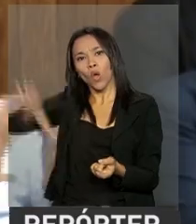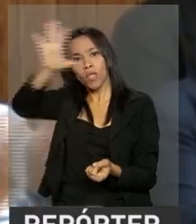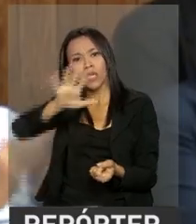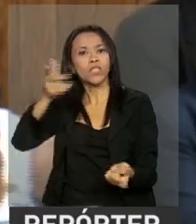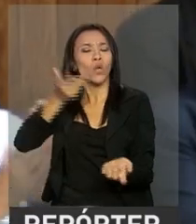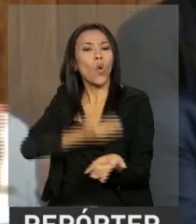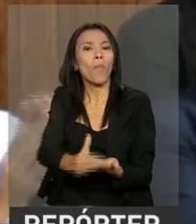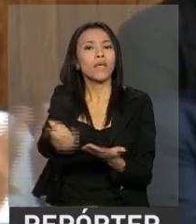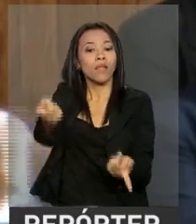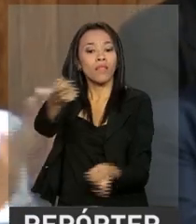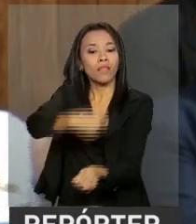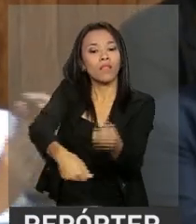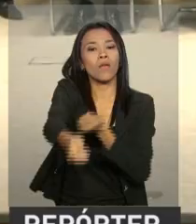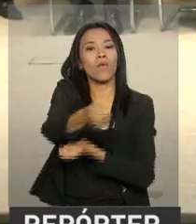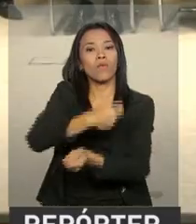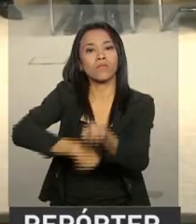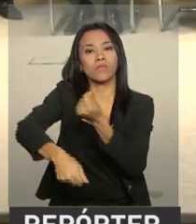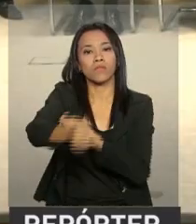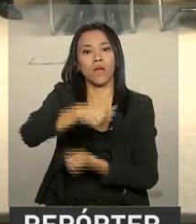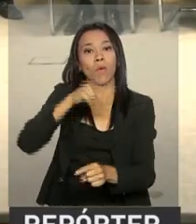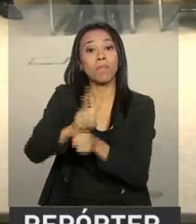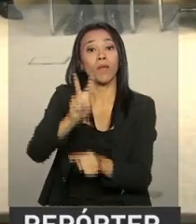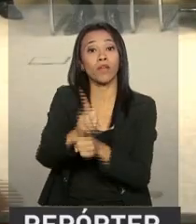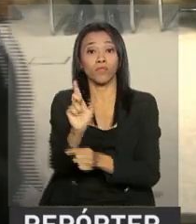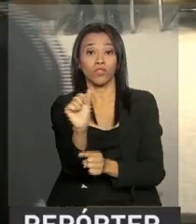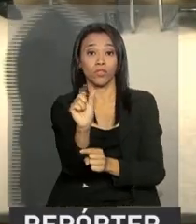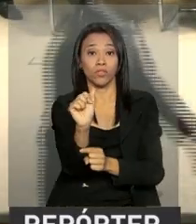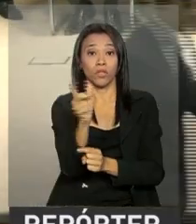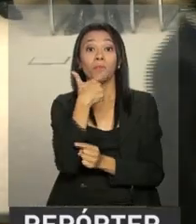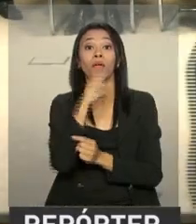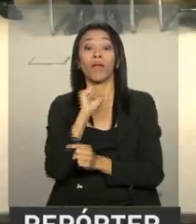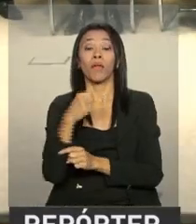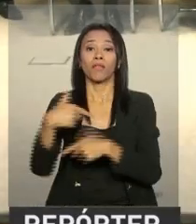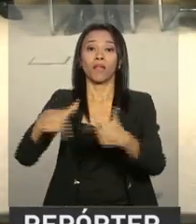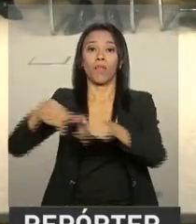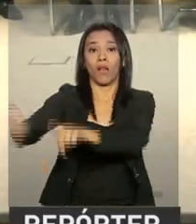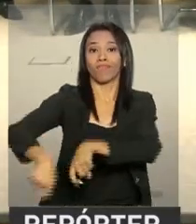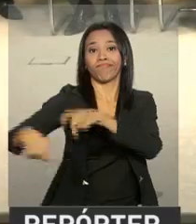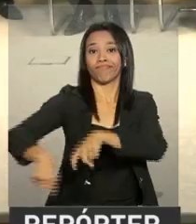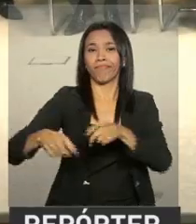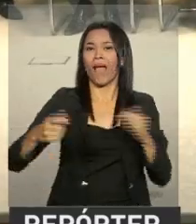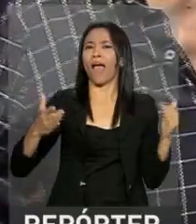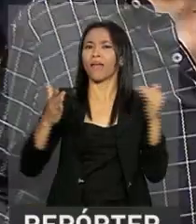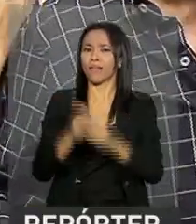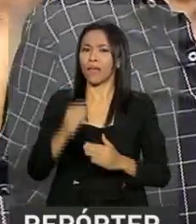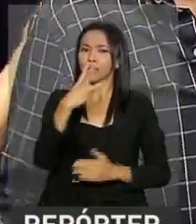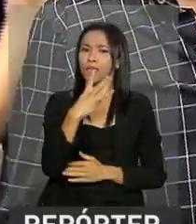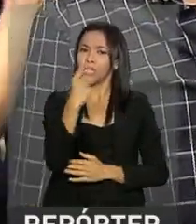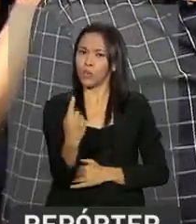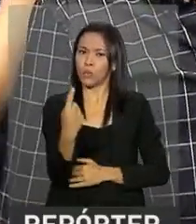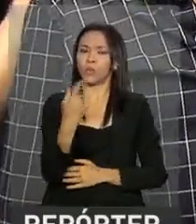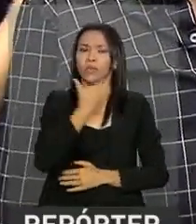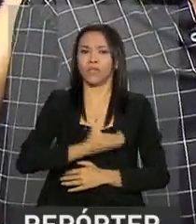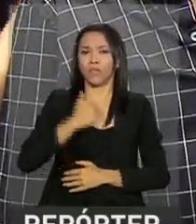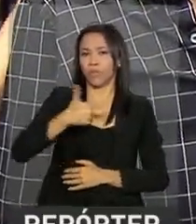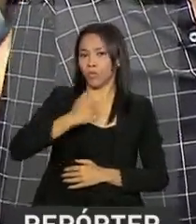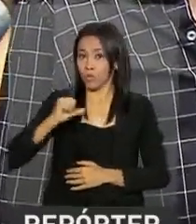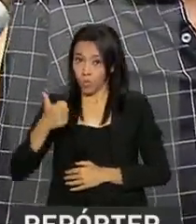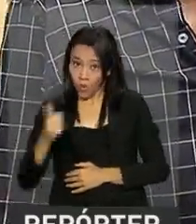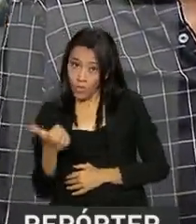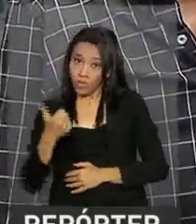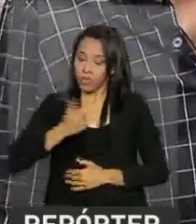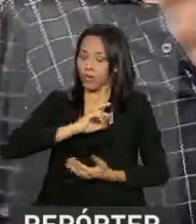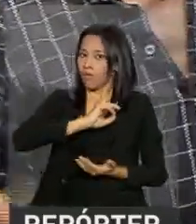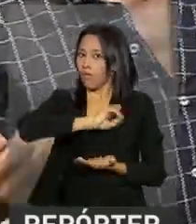empréstimos contratados por produtores rurais das duas regiões até 31 de dezembro de 2011. Mais de 1 milhão de operações